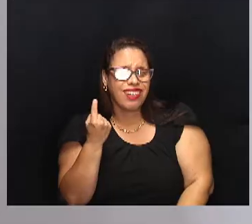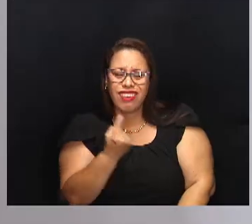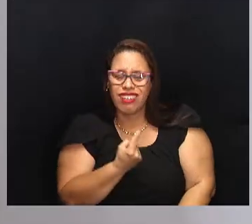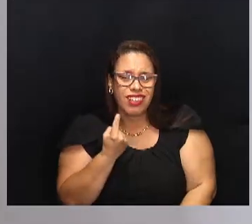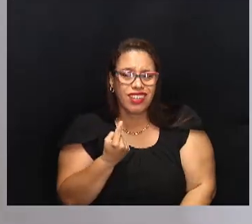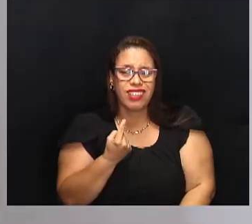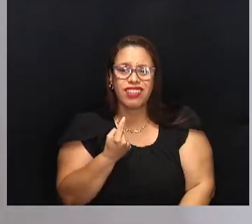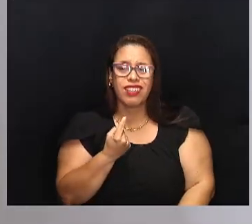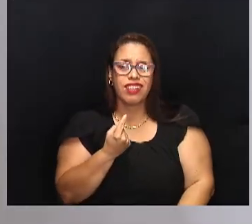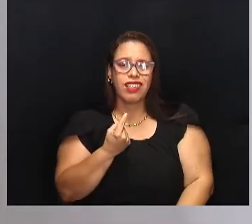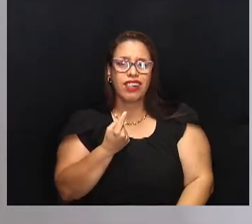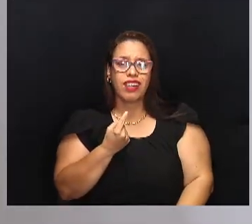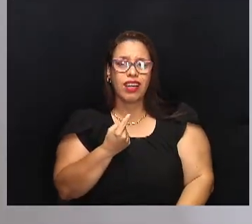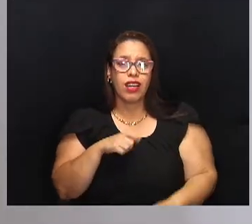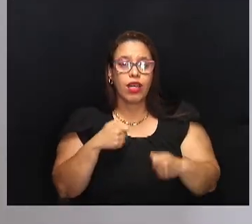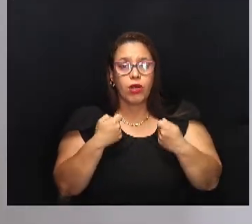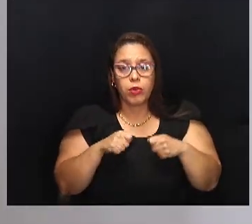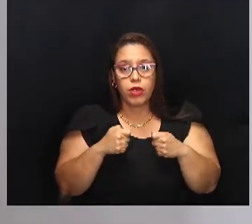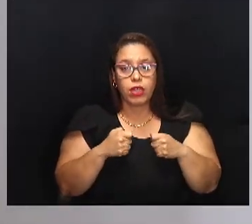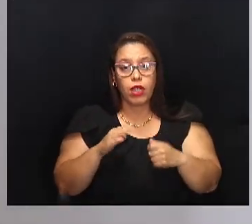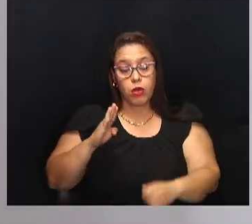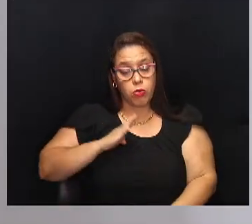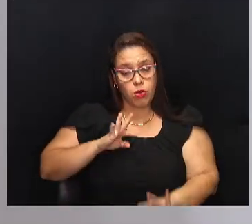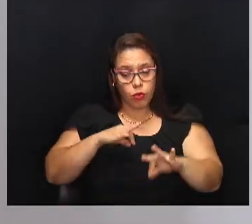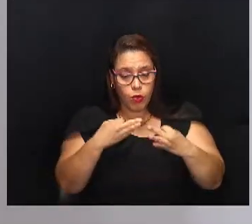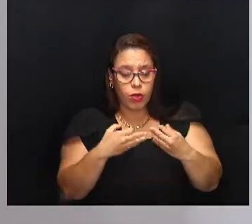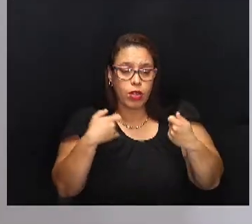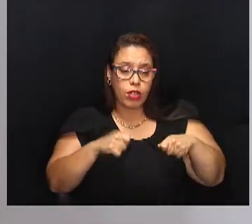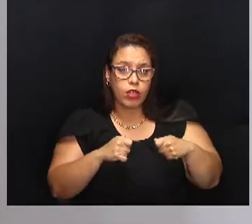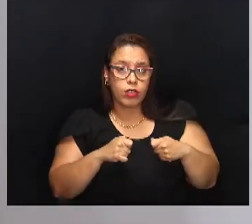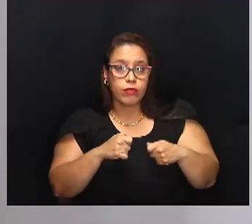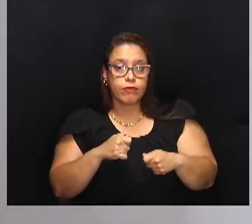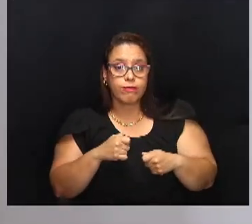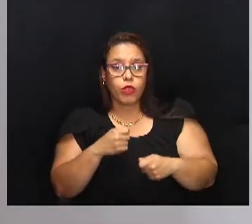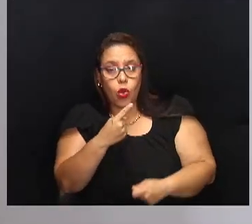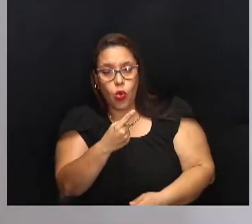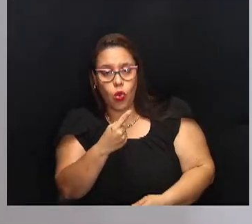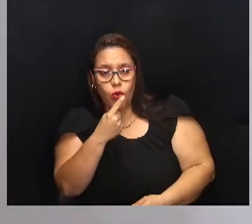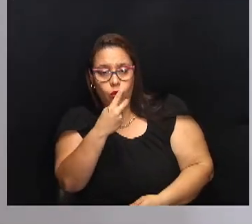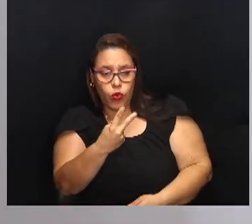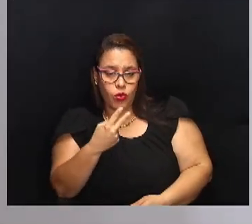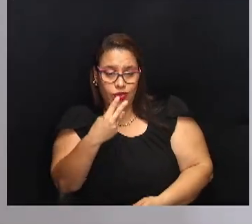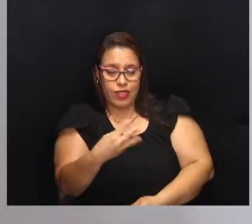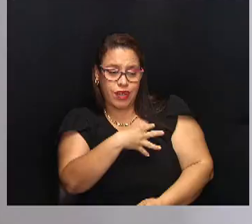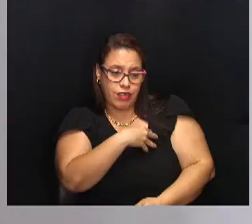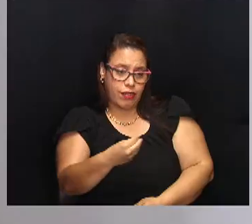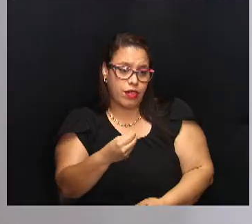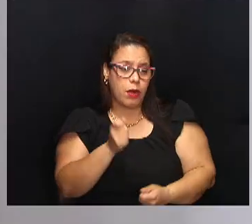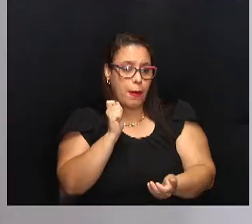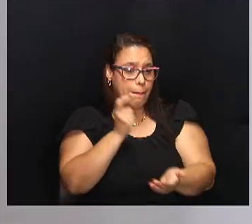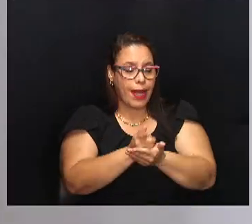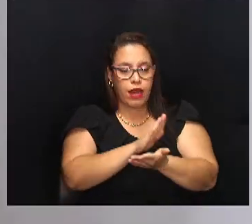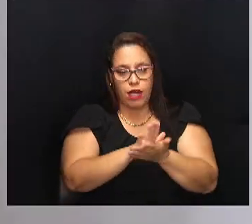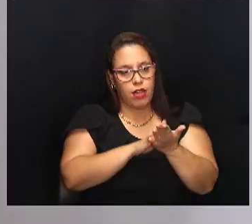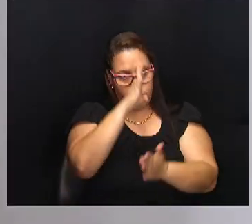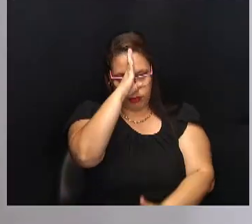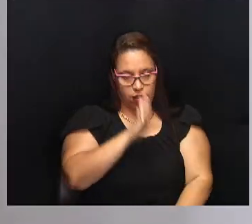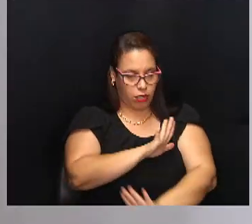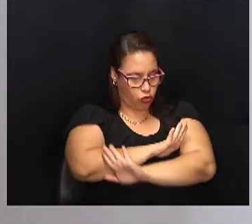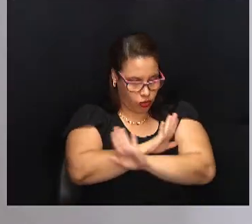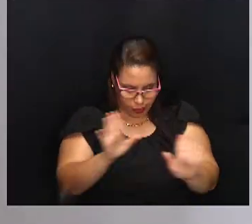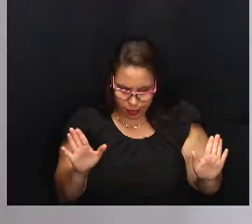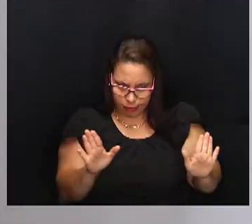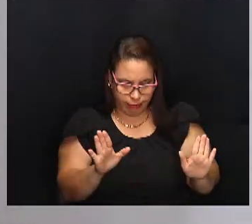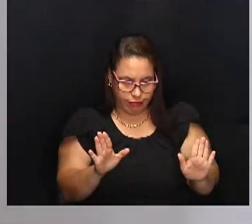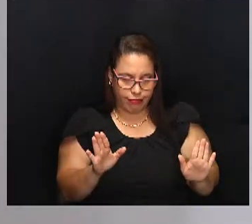Eu às vezes só um Bolsa Família que eu tenho para ajudar em casa. E aí tem 2, 3 filhos, então ela não paga nada, não colabora com nada, né,